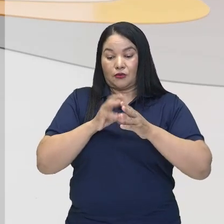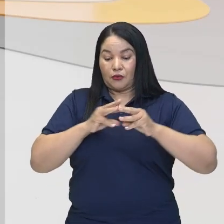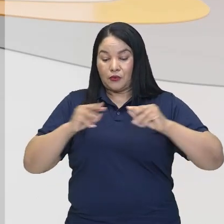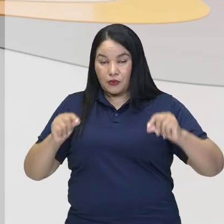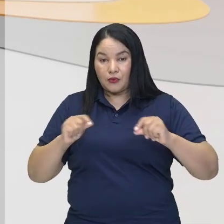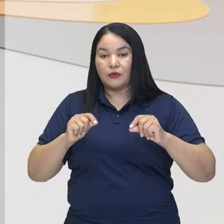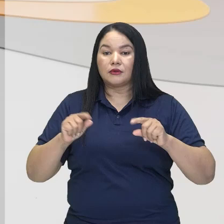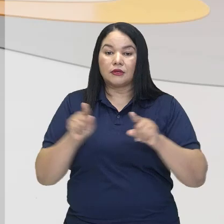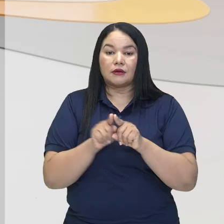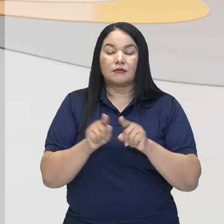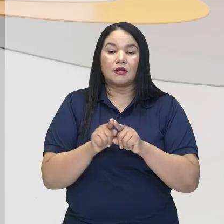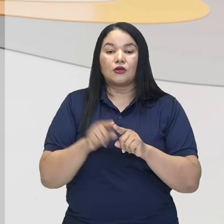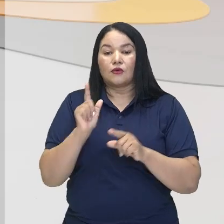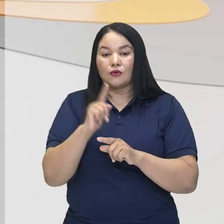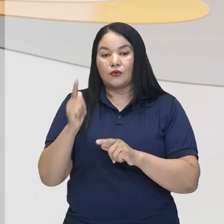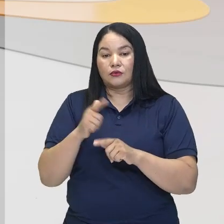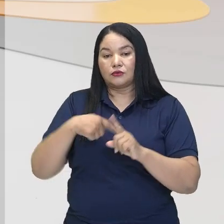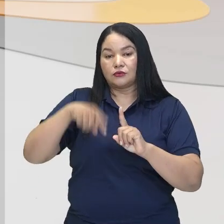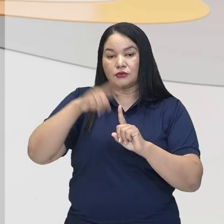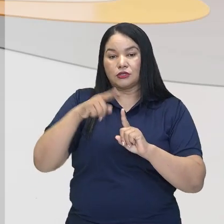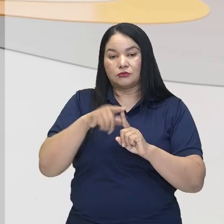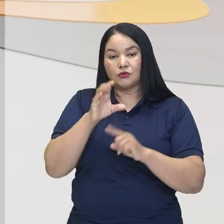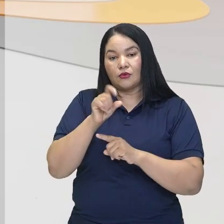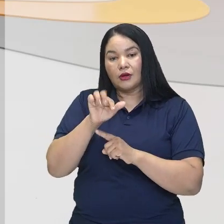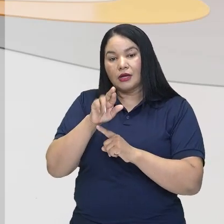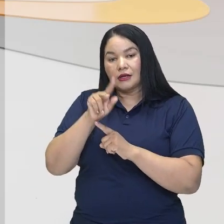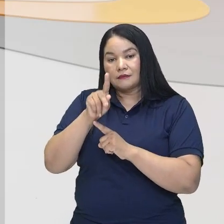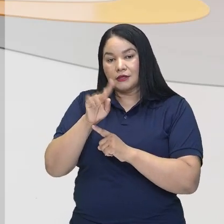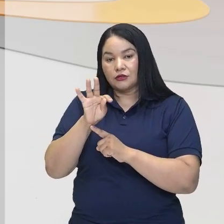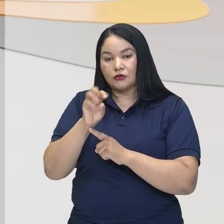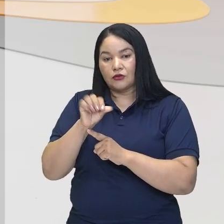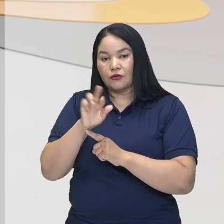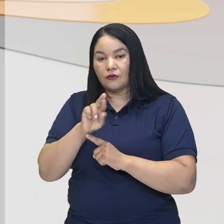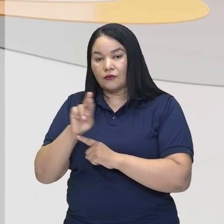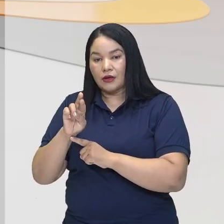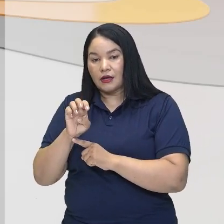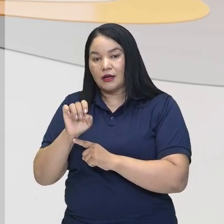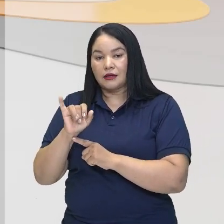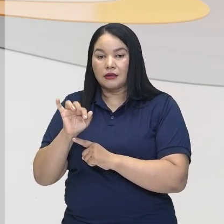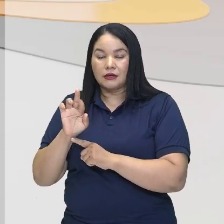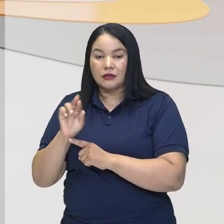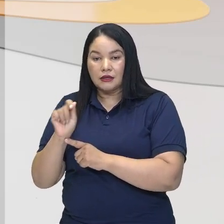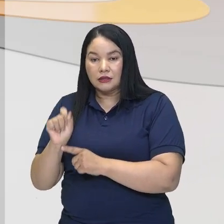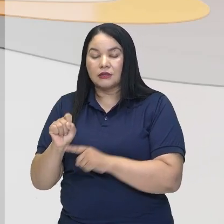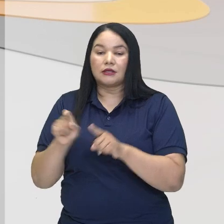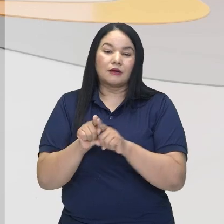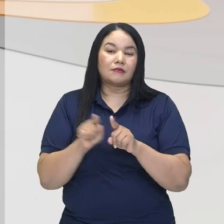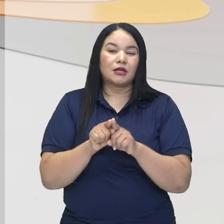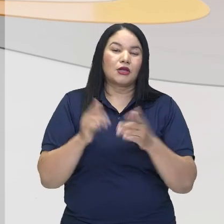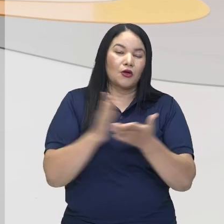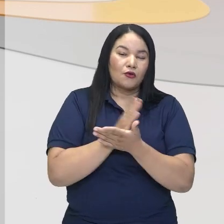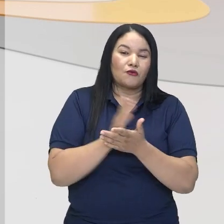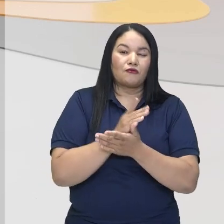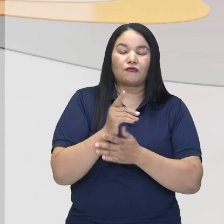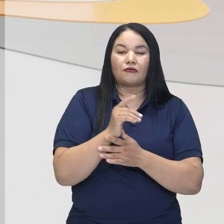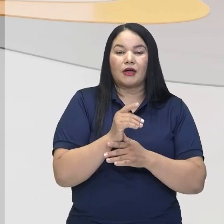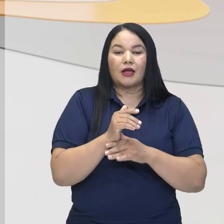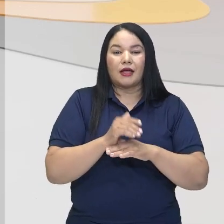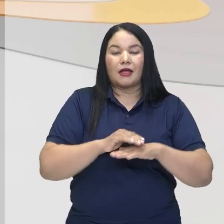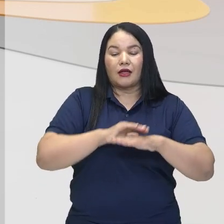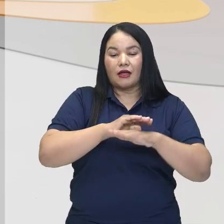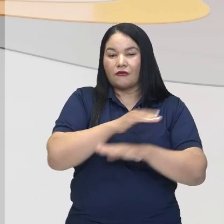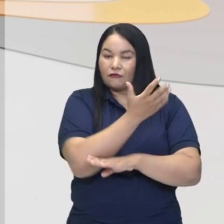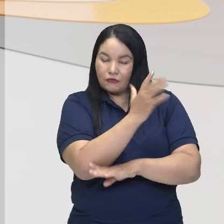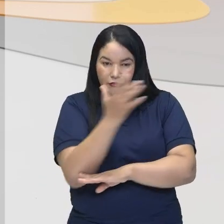E as criptorreicas, que ocorrem ali no interior da terra, né? Alimentando lagos, cavernas,